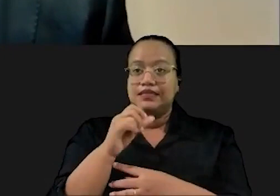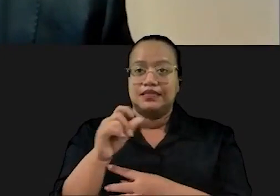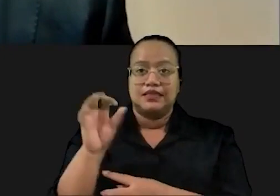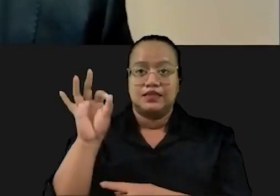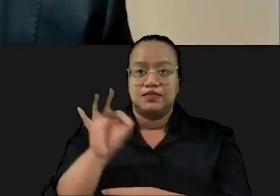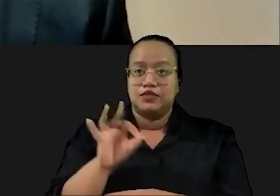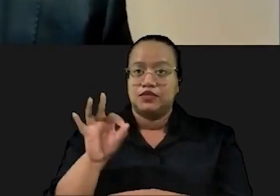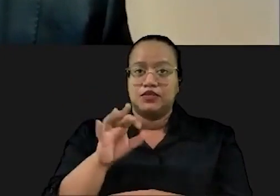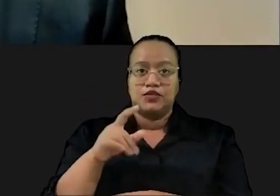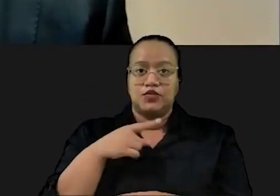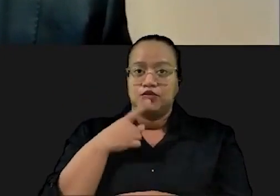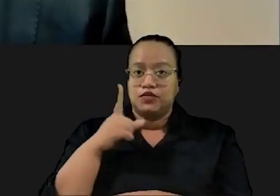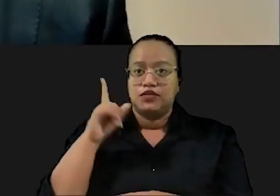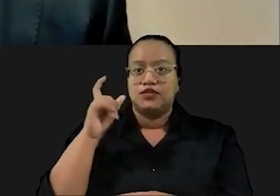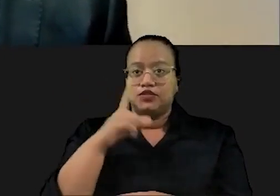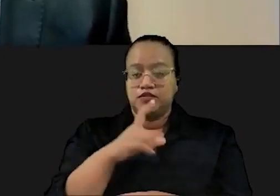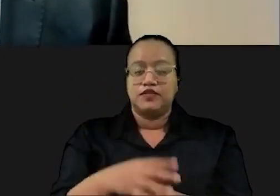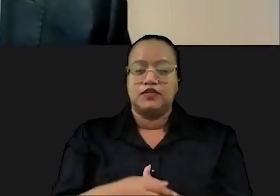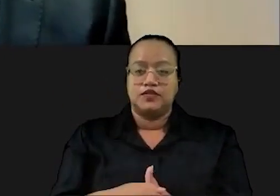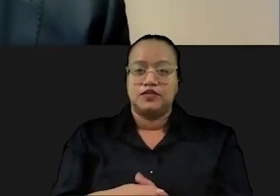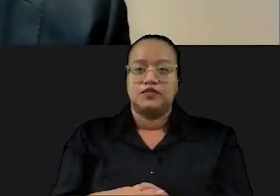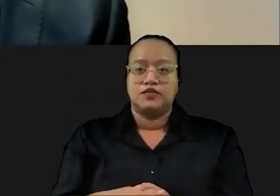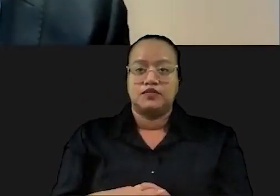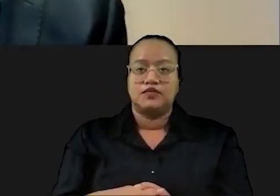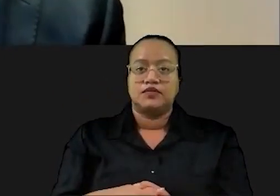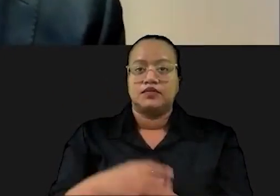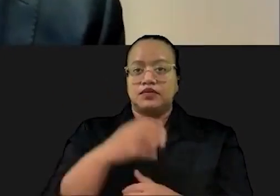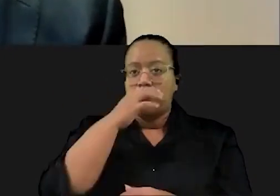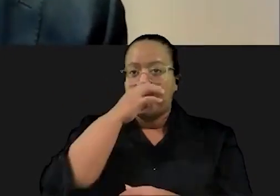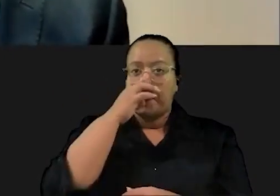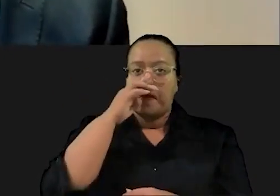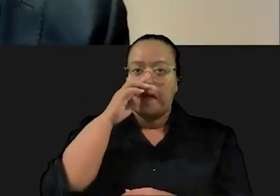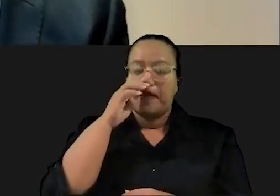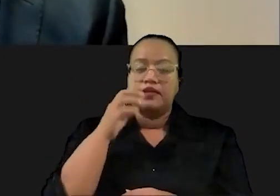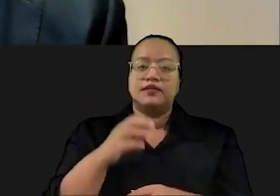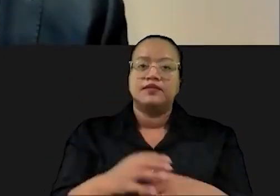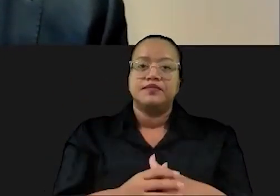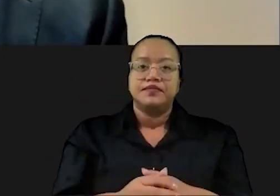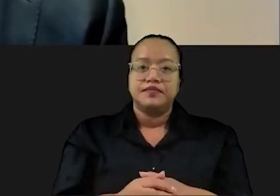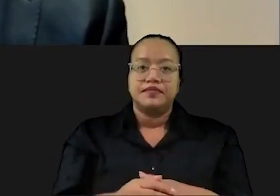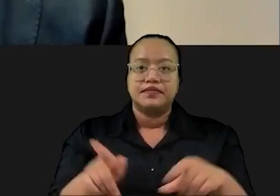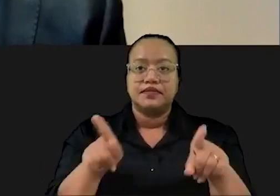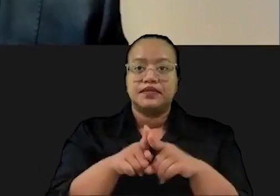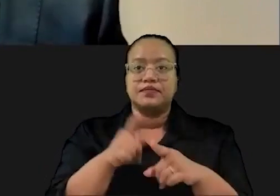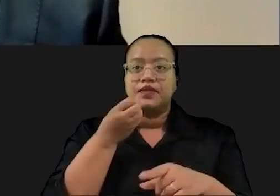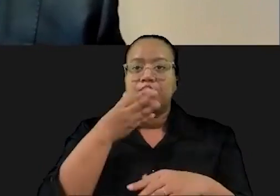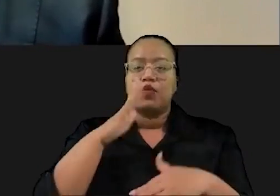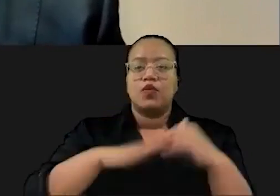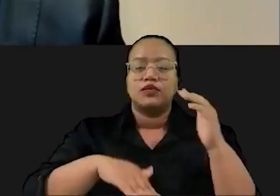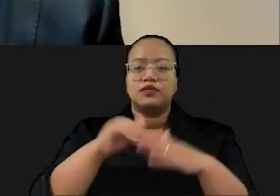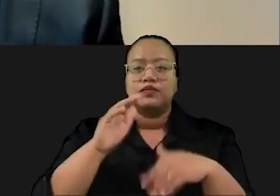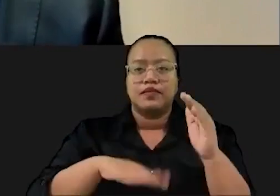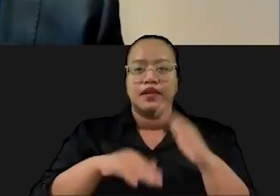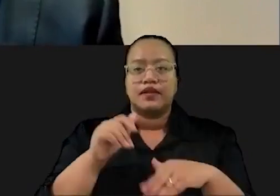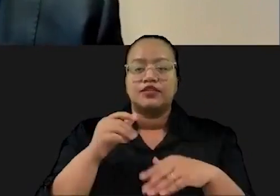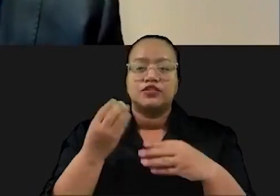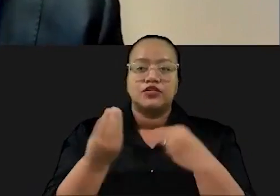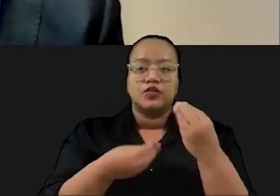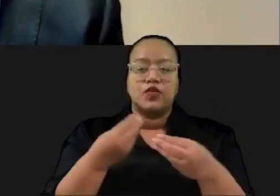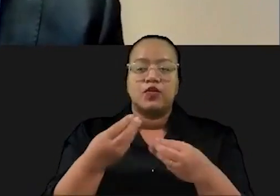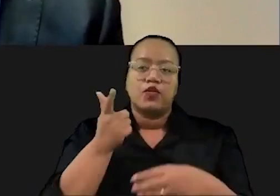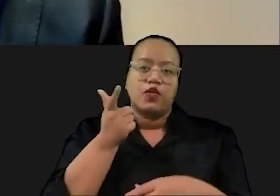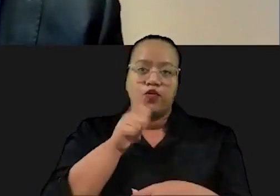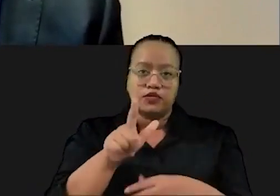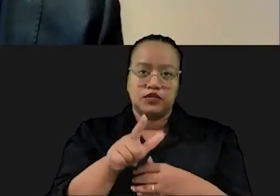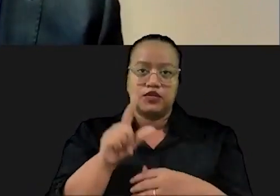A disseminação de boas práticas, portanto, envolveu um trabalho de convencimento. Quer dizer, as varas, a gente lembra bem